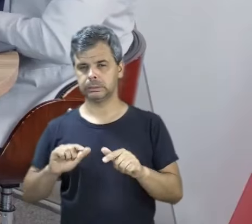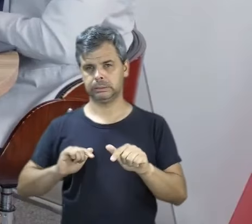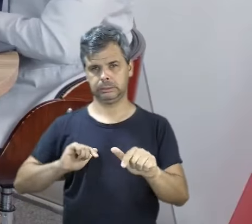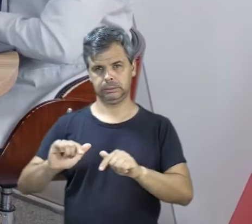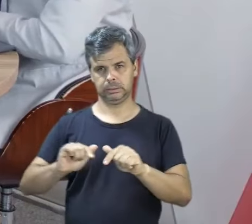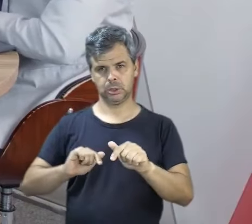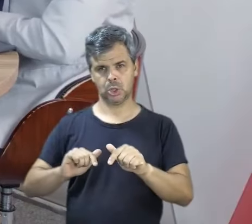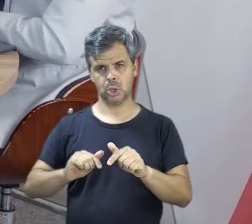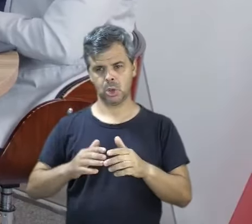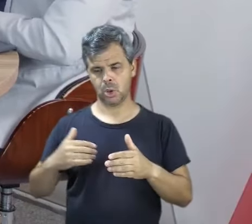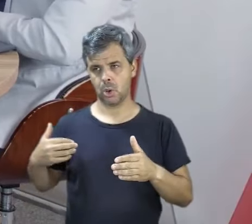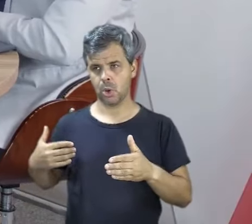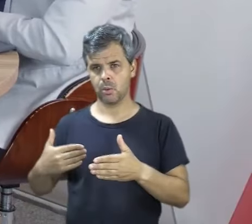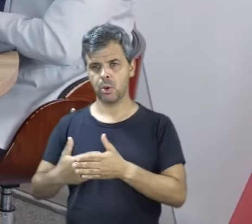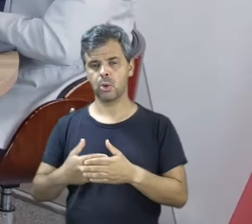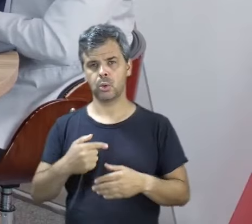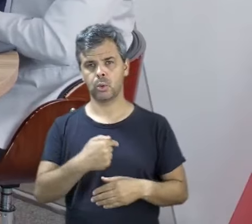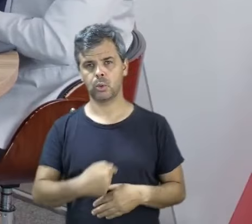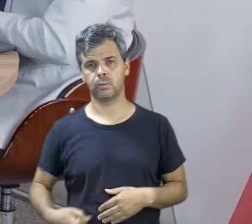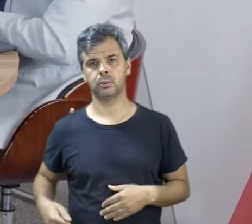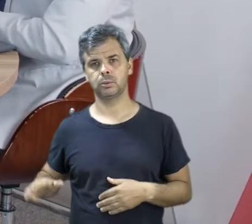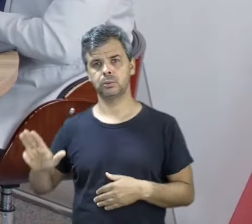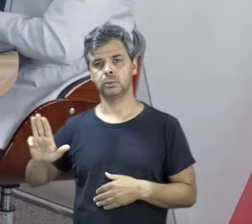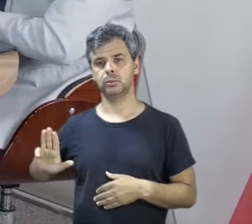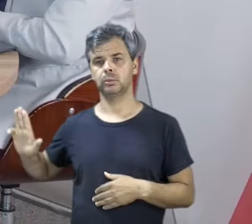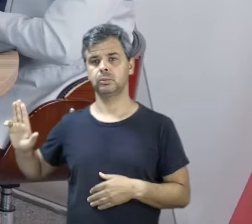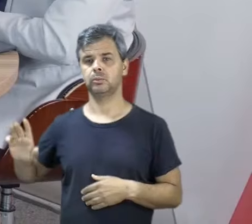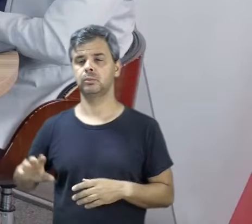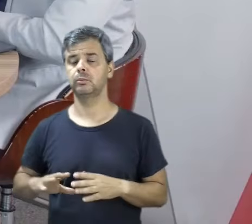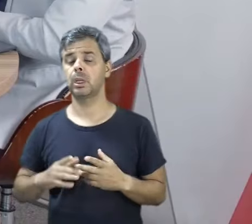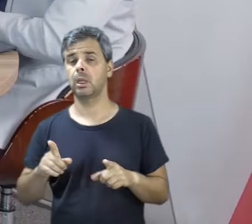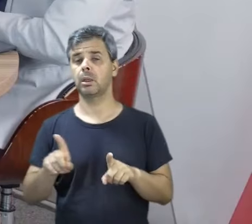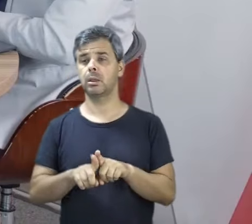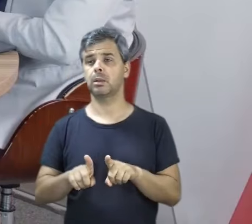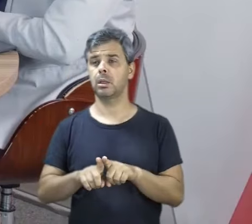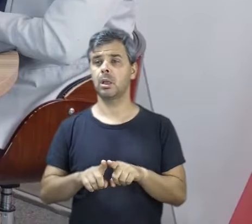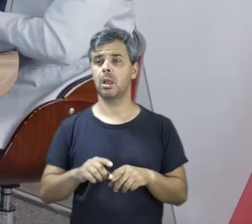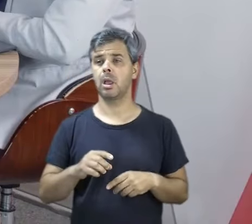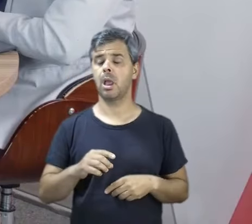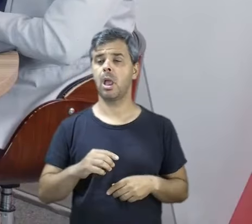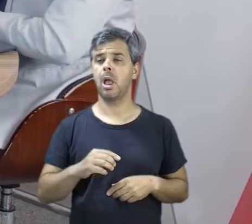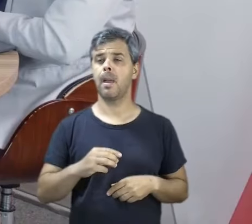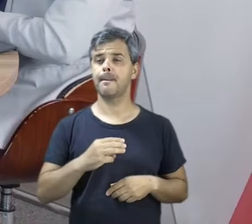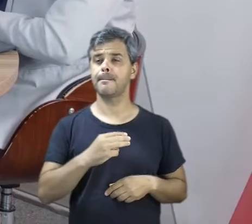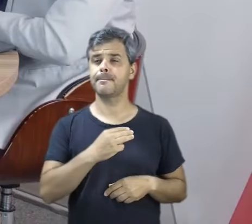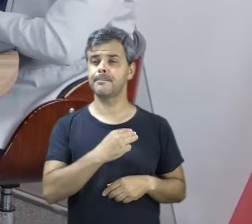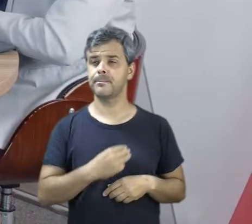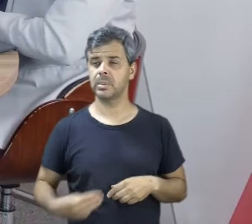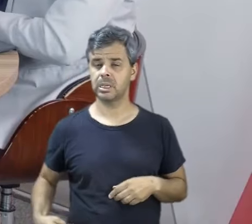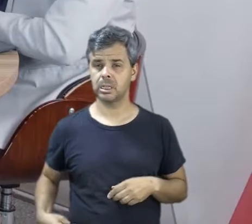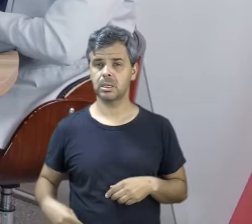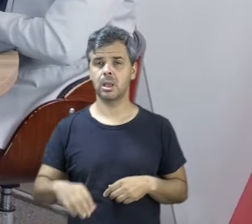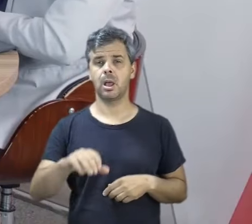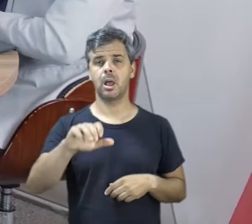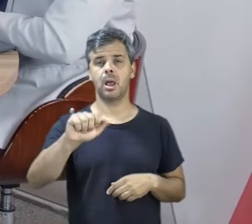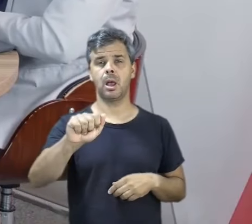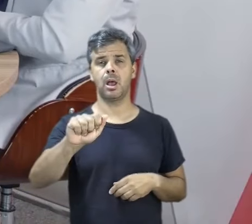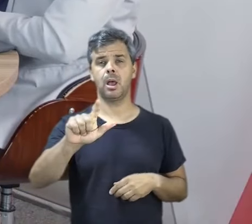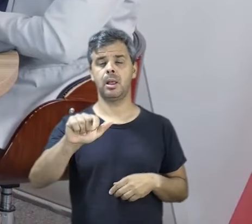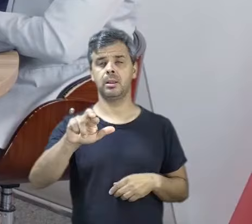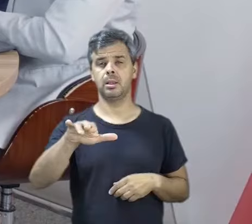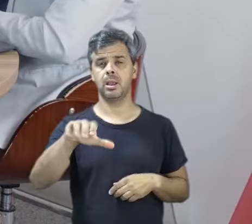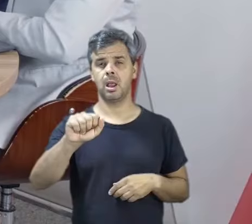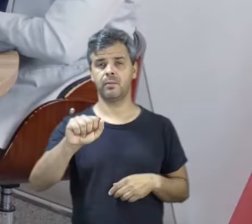trabalhadas, né, durante o governo do presidente Lula. E, inclusive, a ministra Aniele Franco, da Igualdade Racial, ela